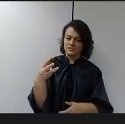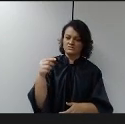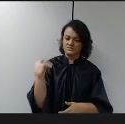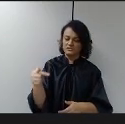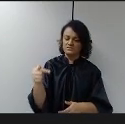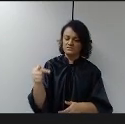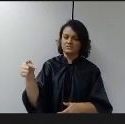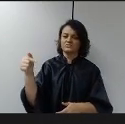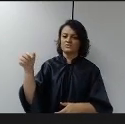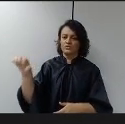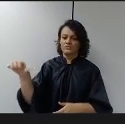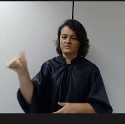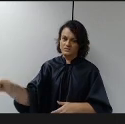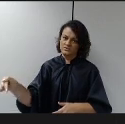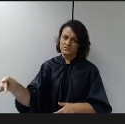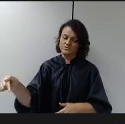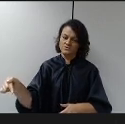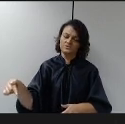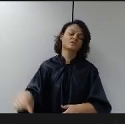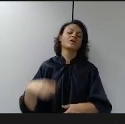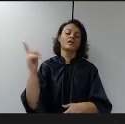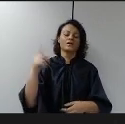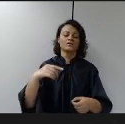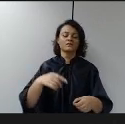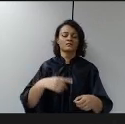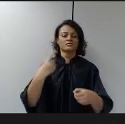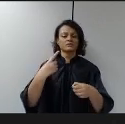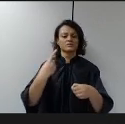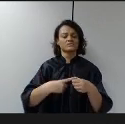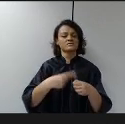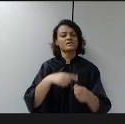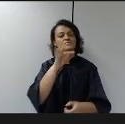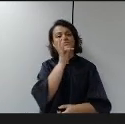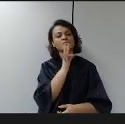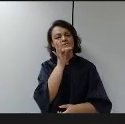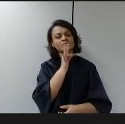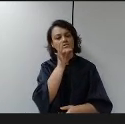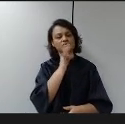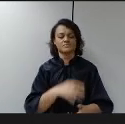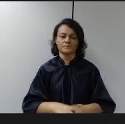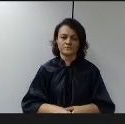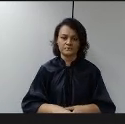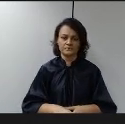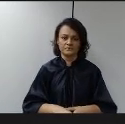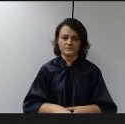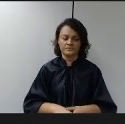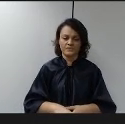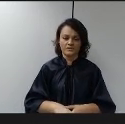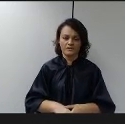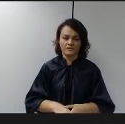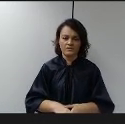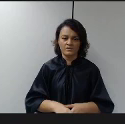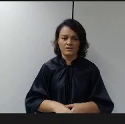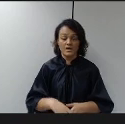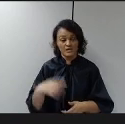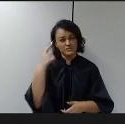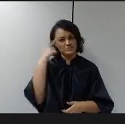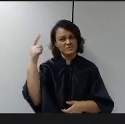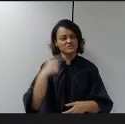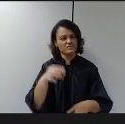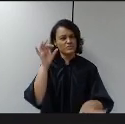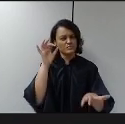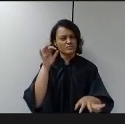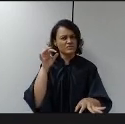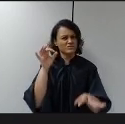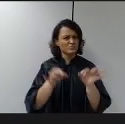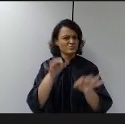57797 do Tocantins. E tem que registrar ainda que, no caso em julgamento, não há se falar em